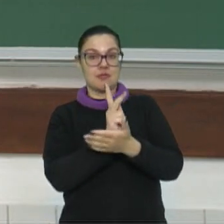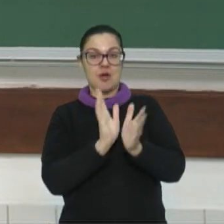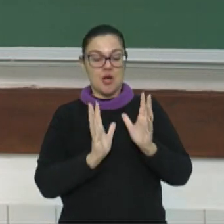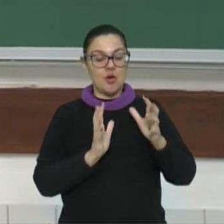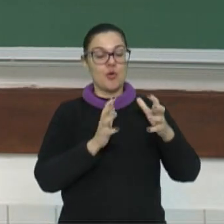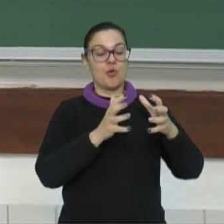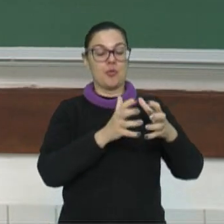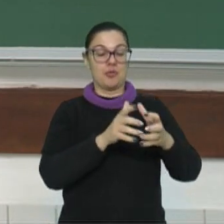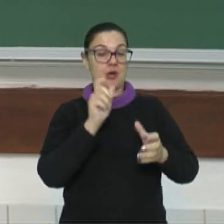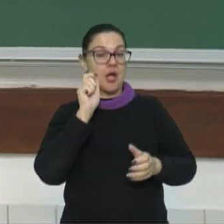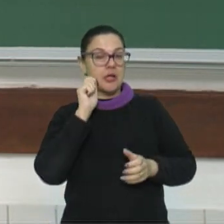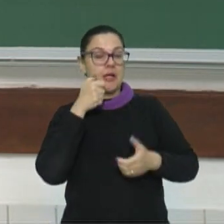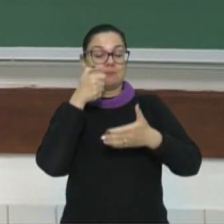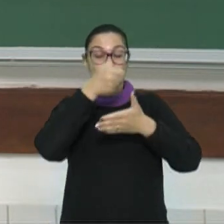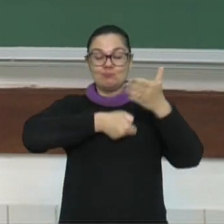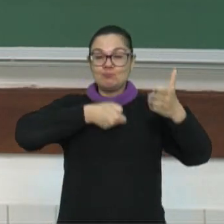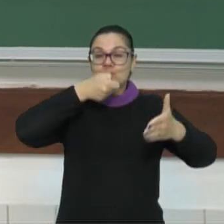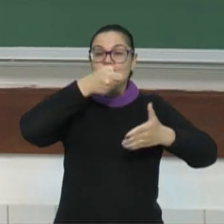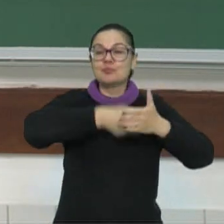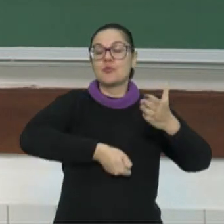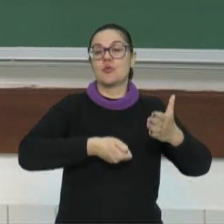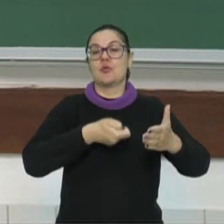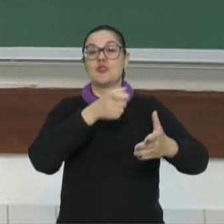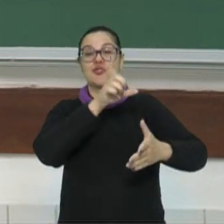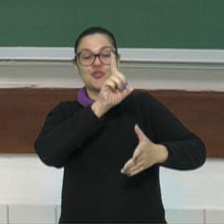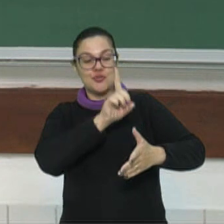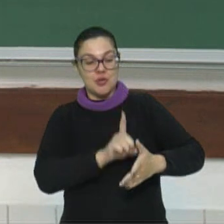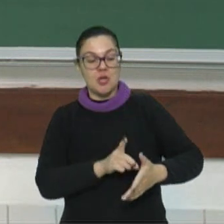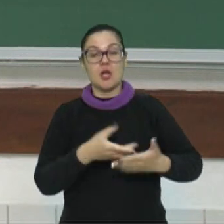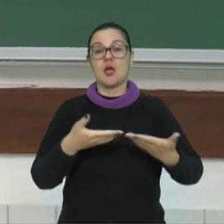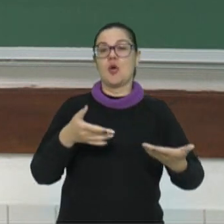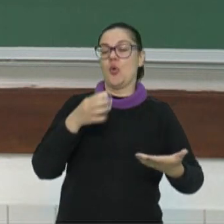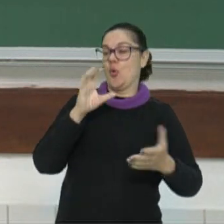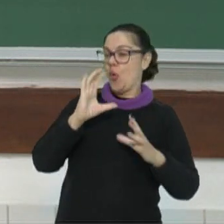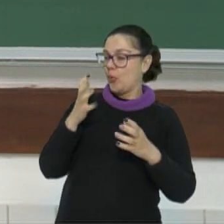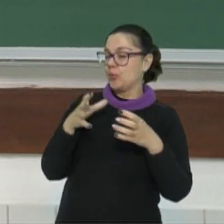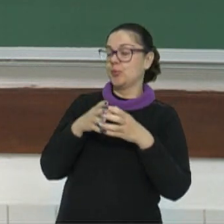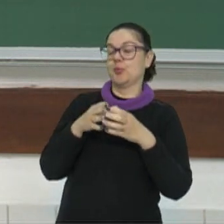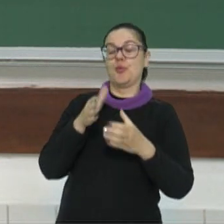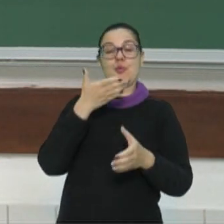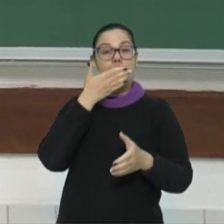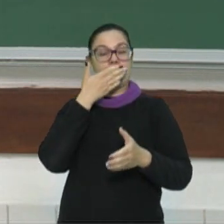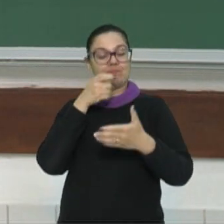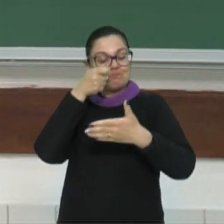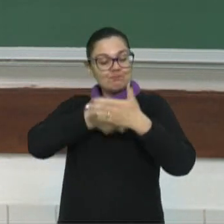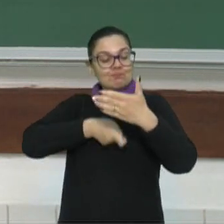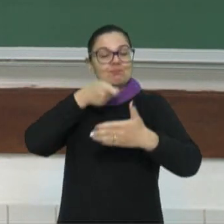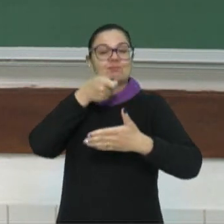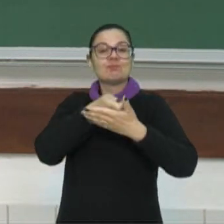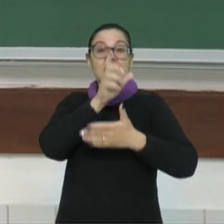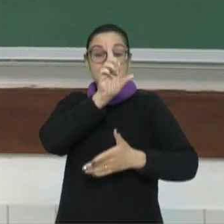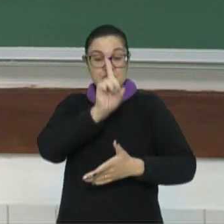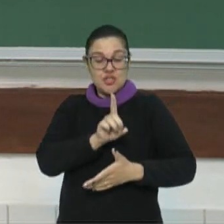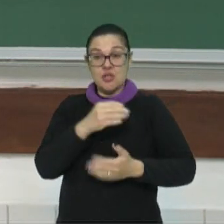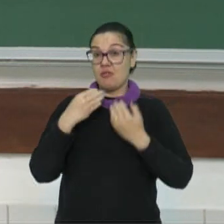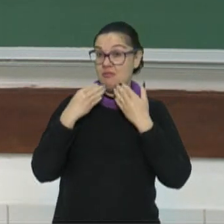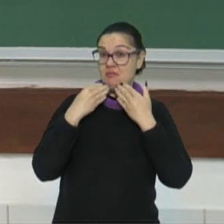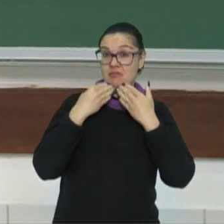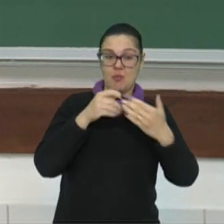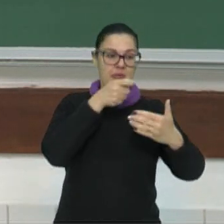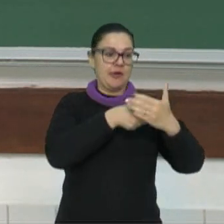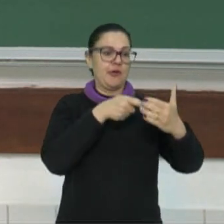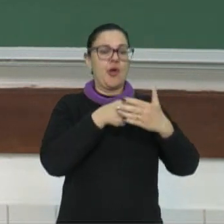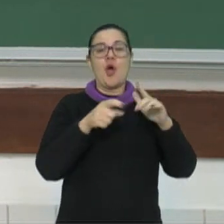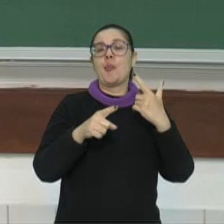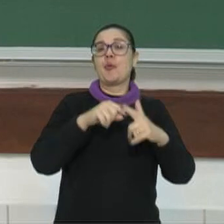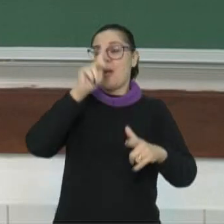comunidade negra buscando, né, e também a comunidade indígena buscando os seus direitos, eles não estão reivindicando porque